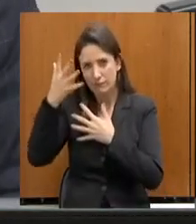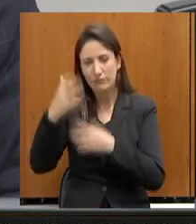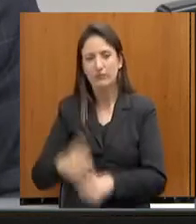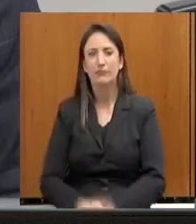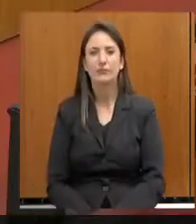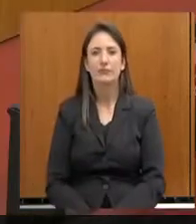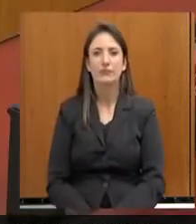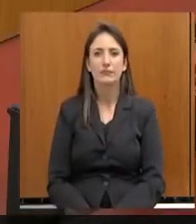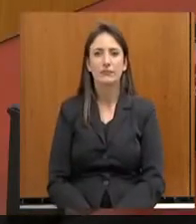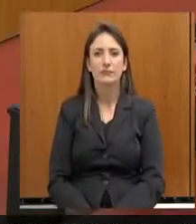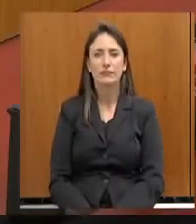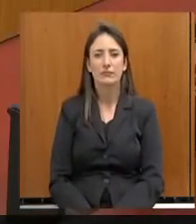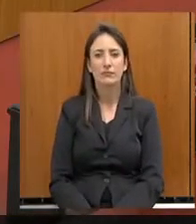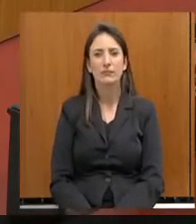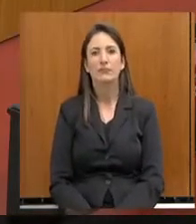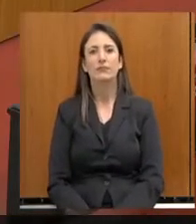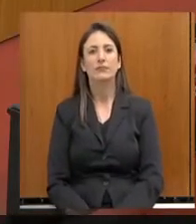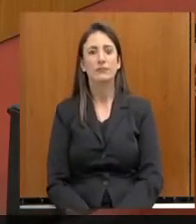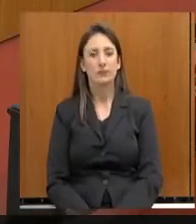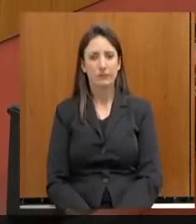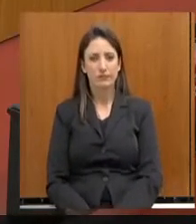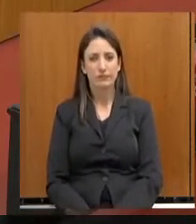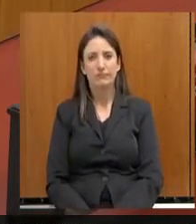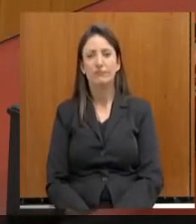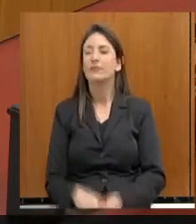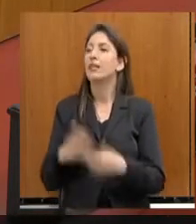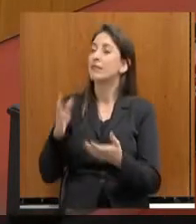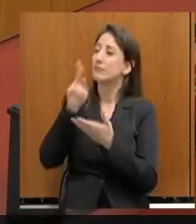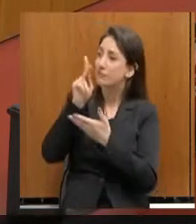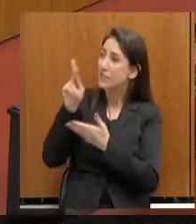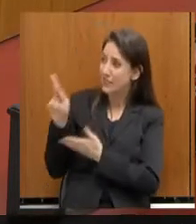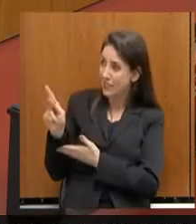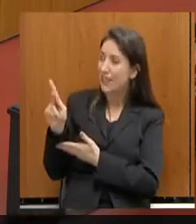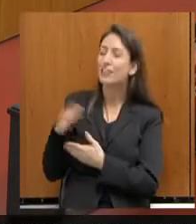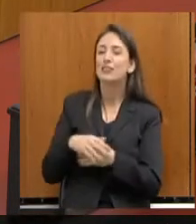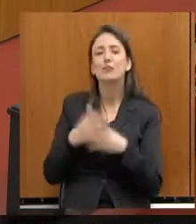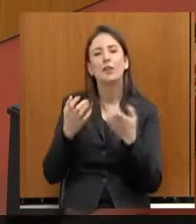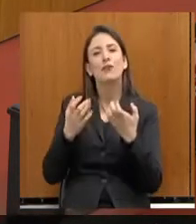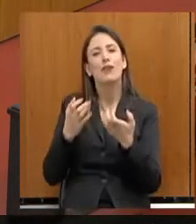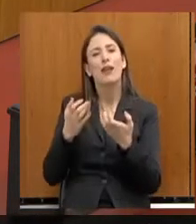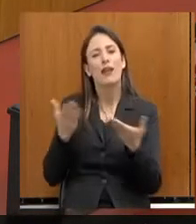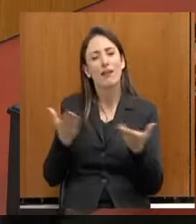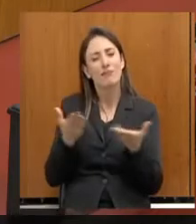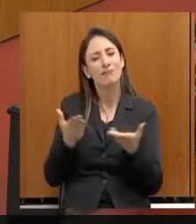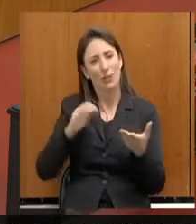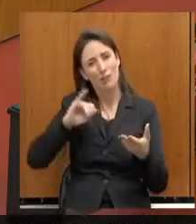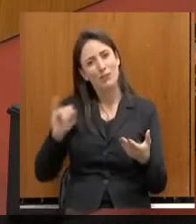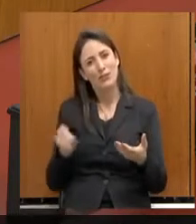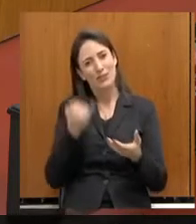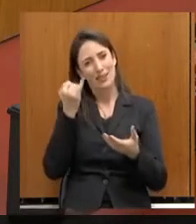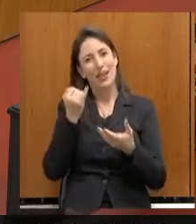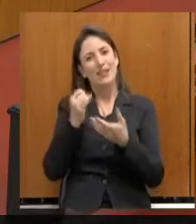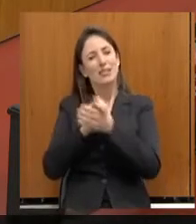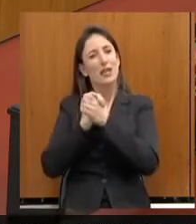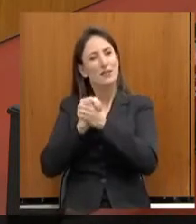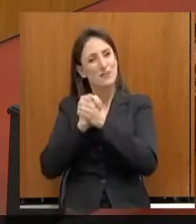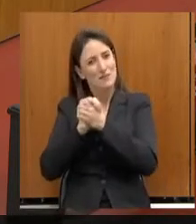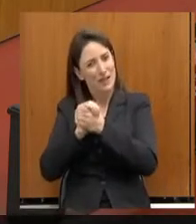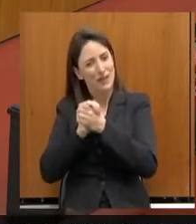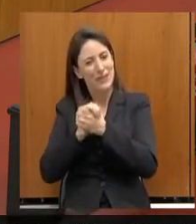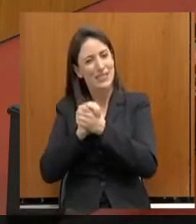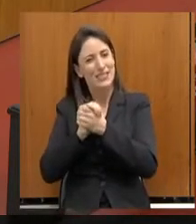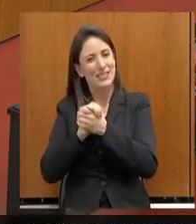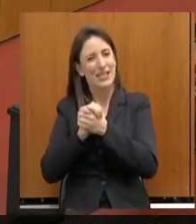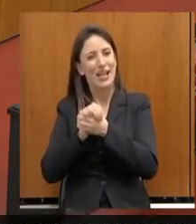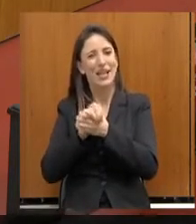E aí o seu presidente quero que na oportunidade na primeira hora parabenizá-lo pela condução